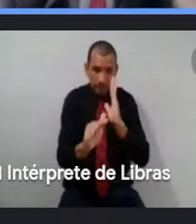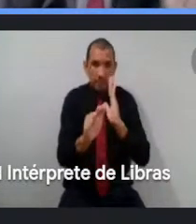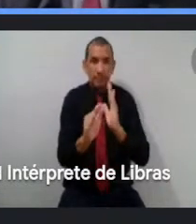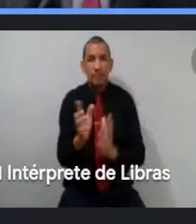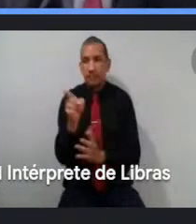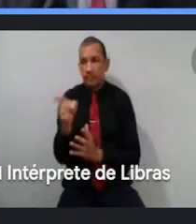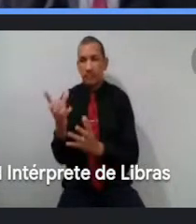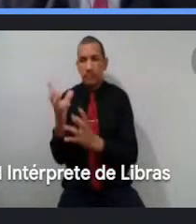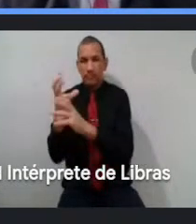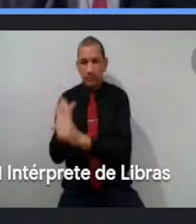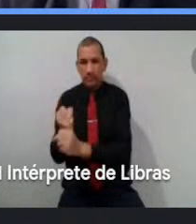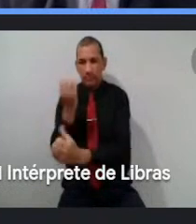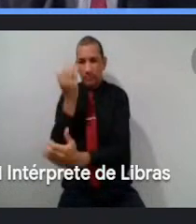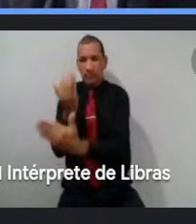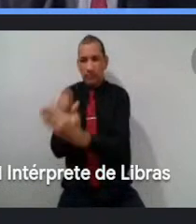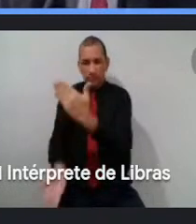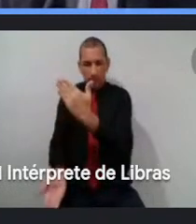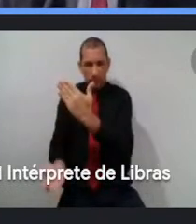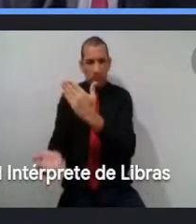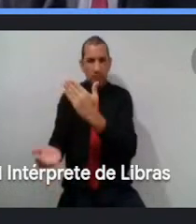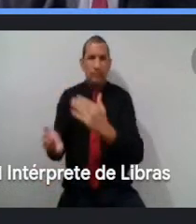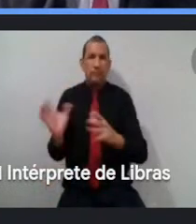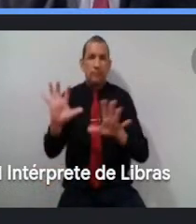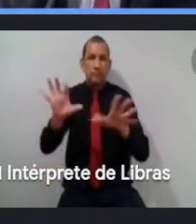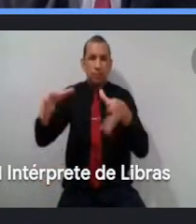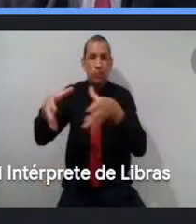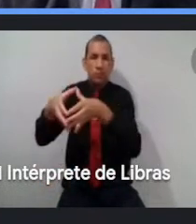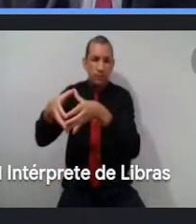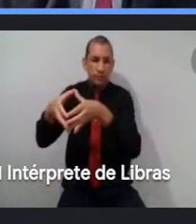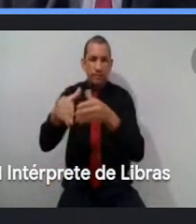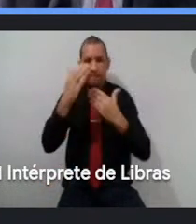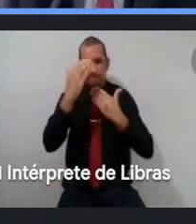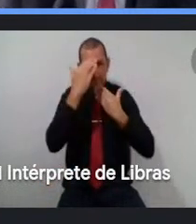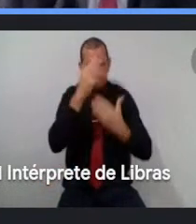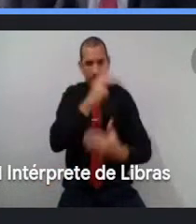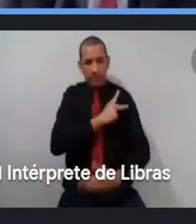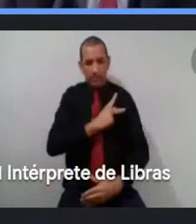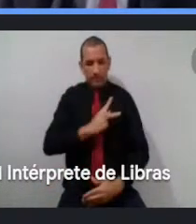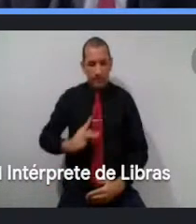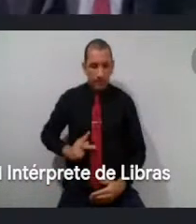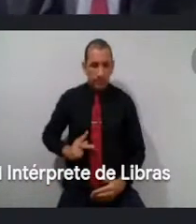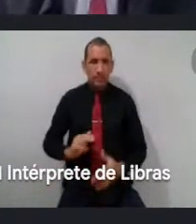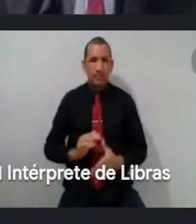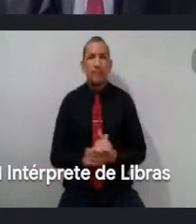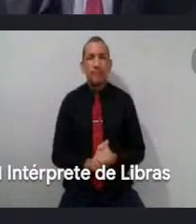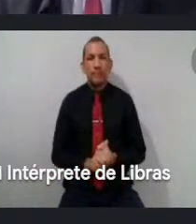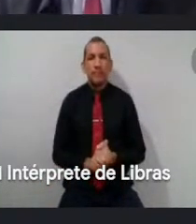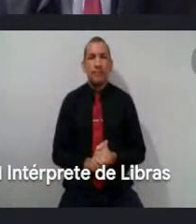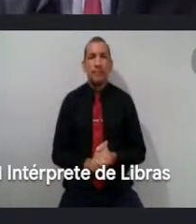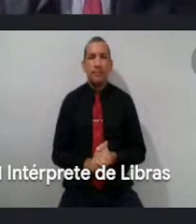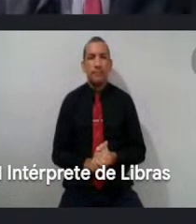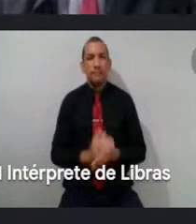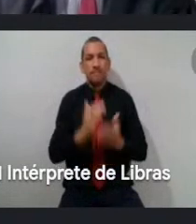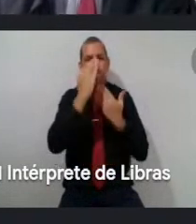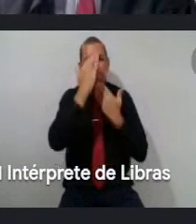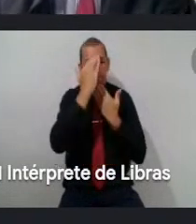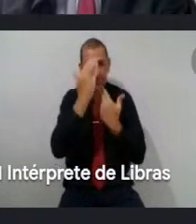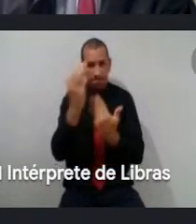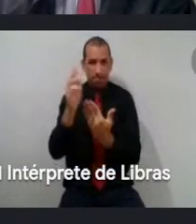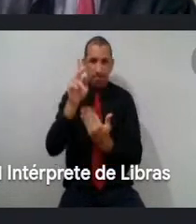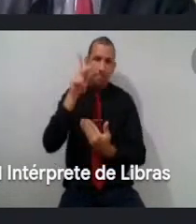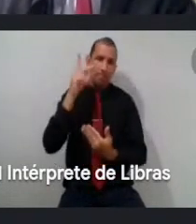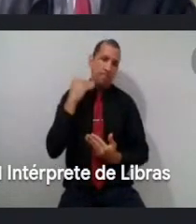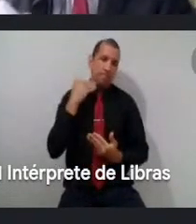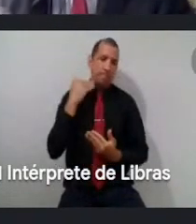para desaprovar as contas do partido obrigado por ter e obrigado Doutor